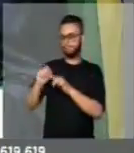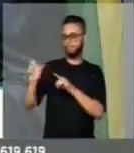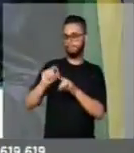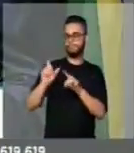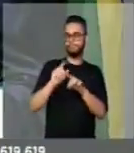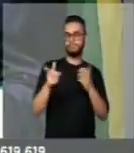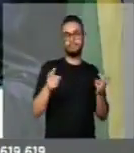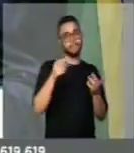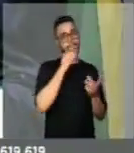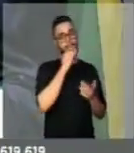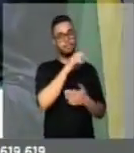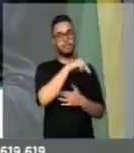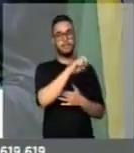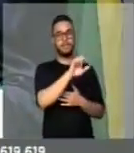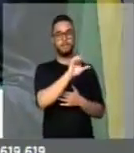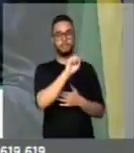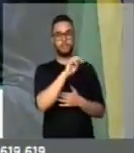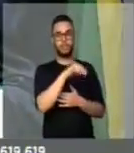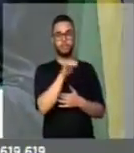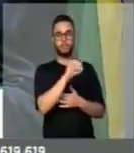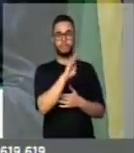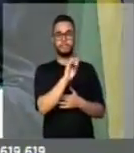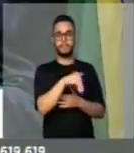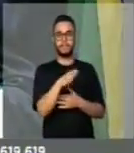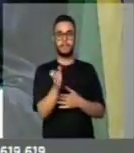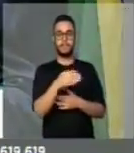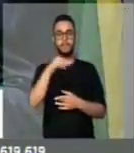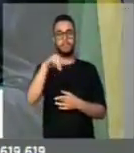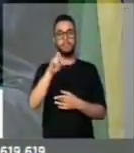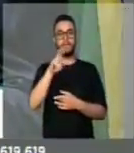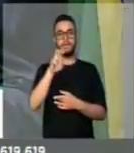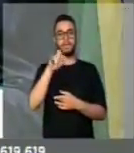Nelson Jubim, Moreira Franco,